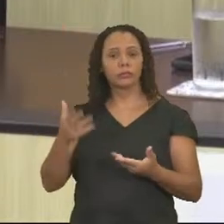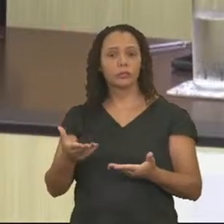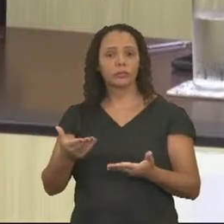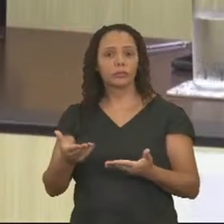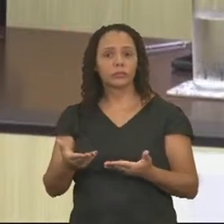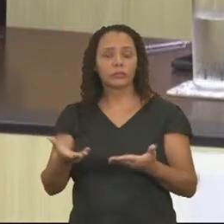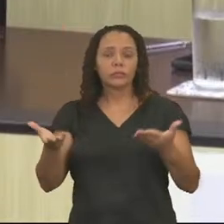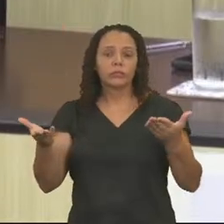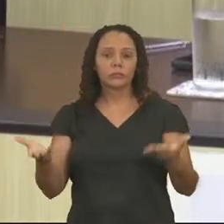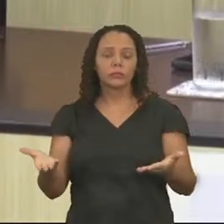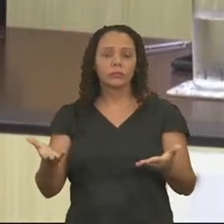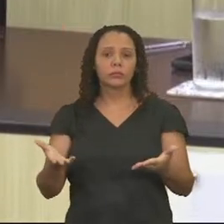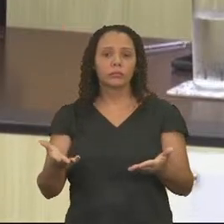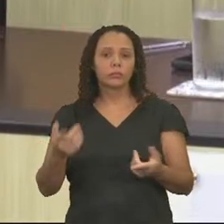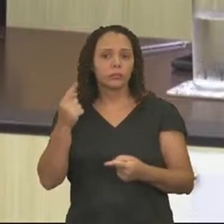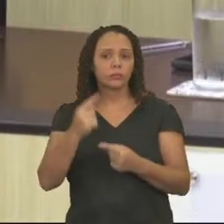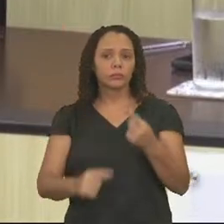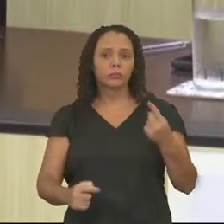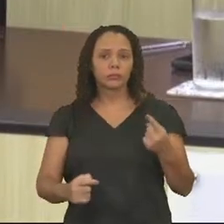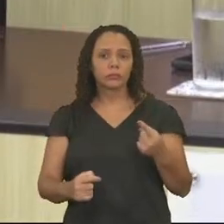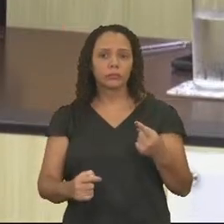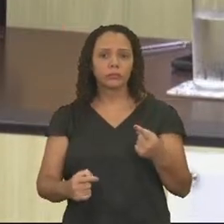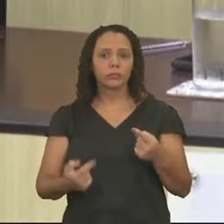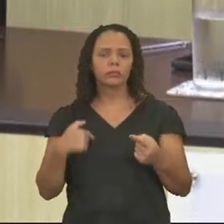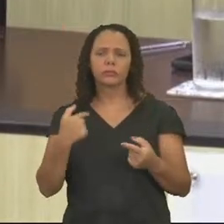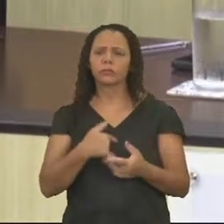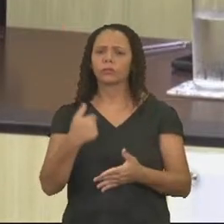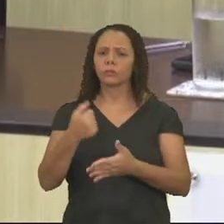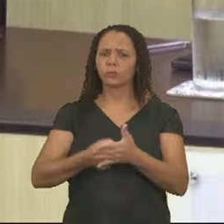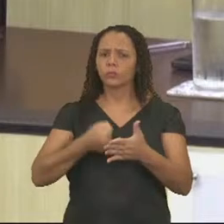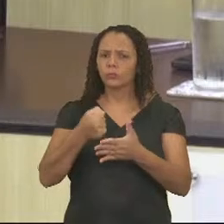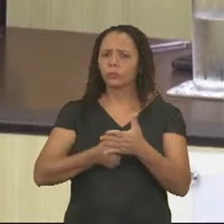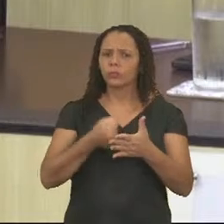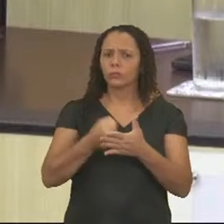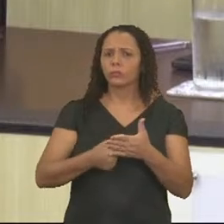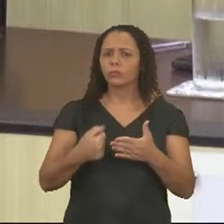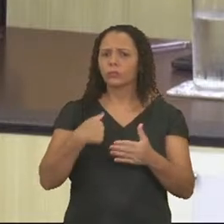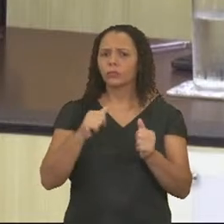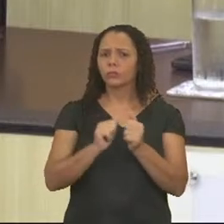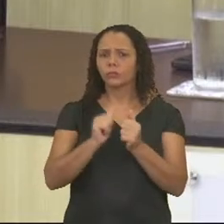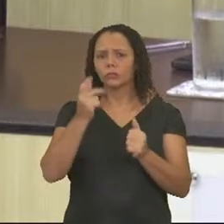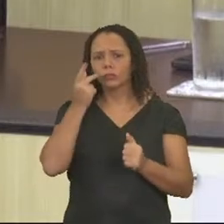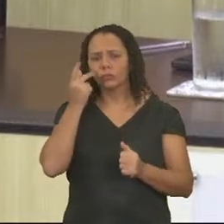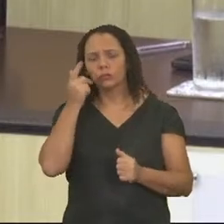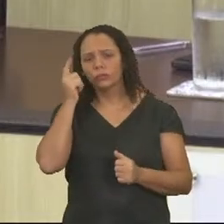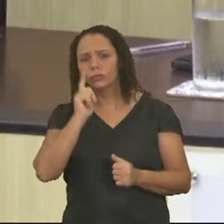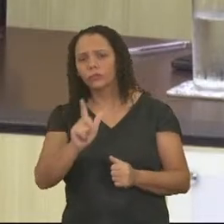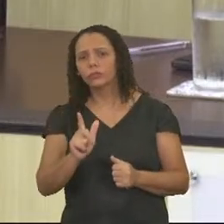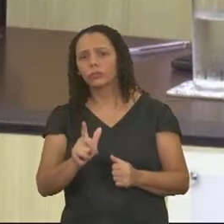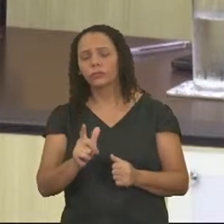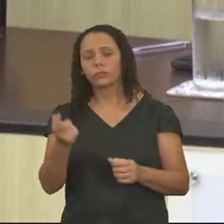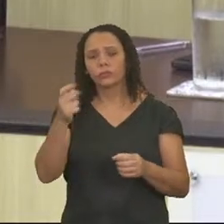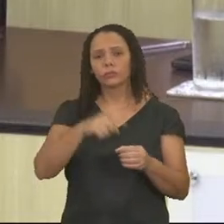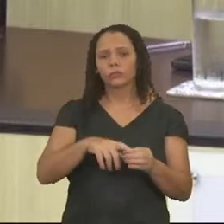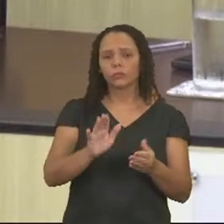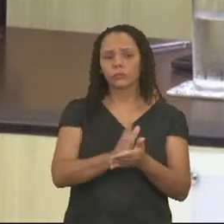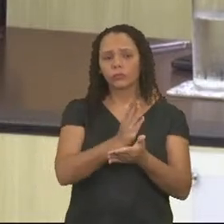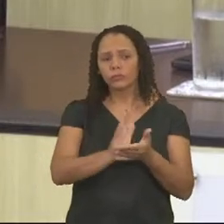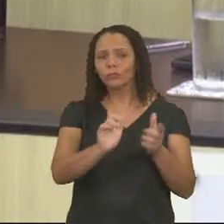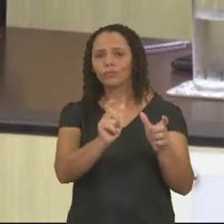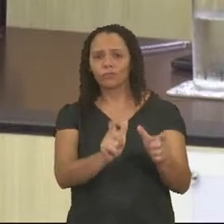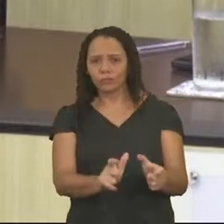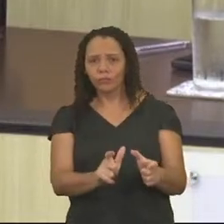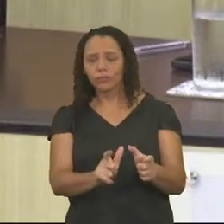Então, foi cortado. E a gente, numa luta muito grande, eu e o Paulinho, conseguimos o retorno de alguns